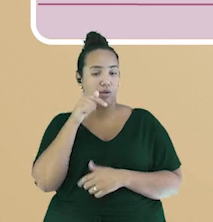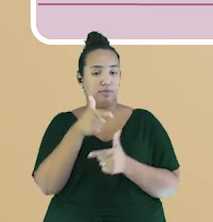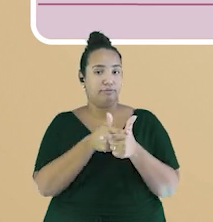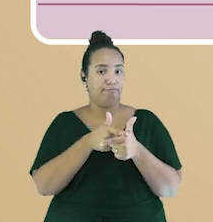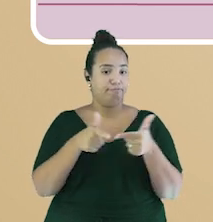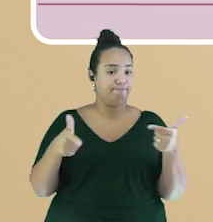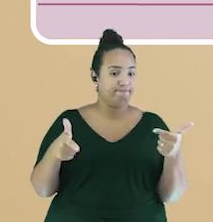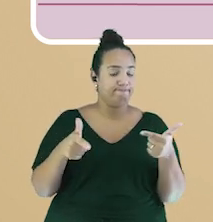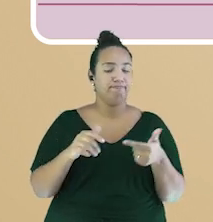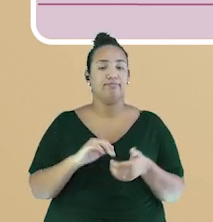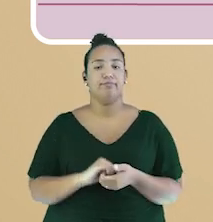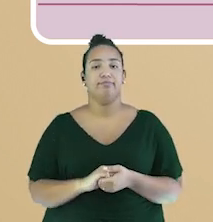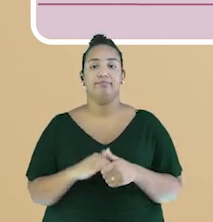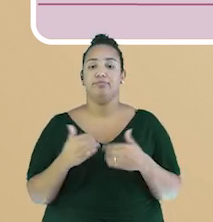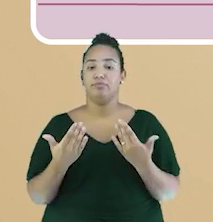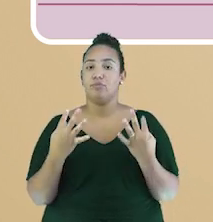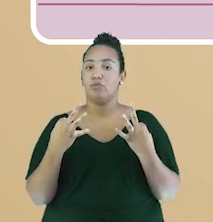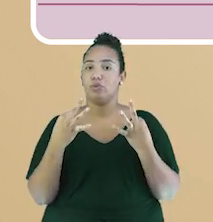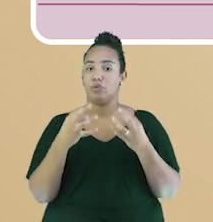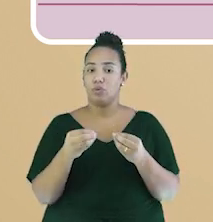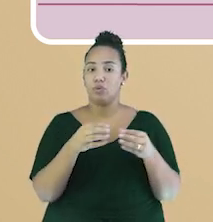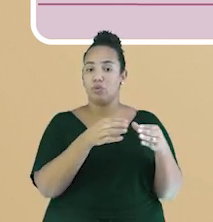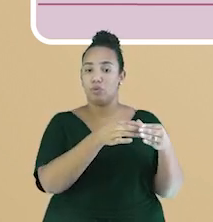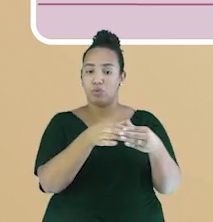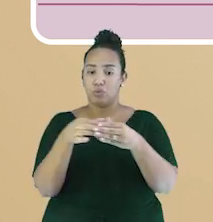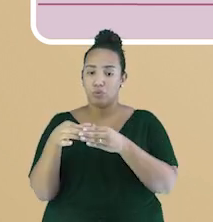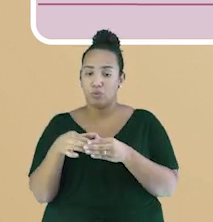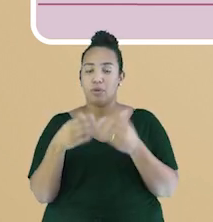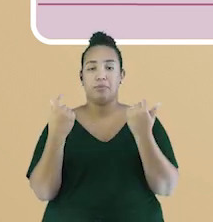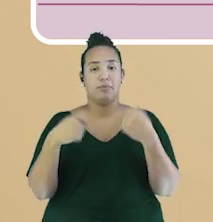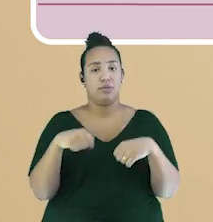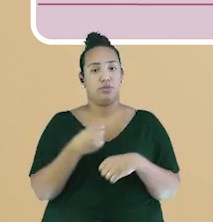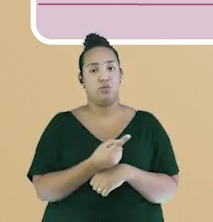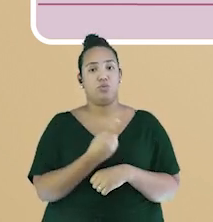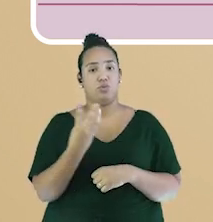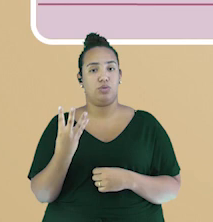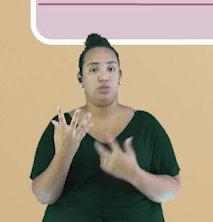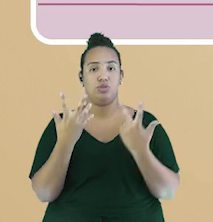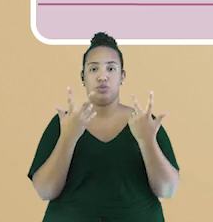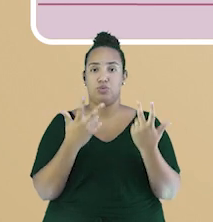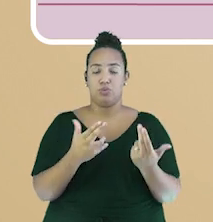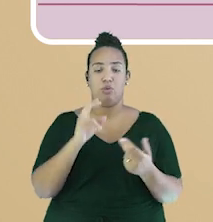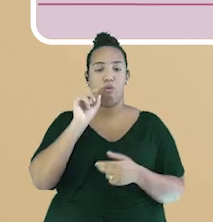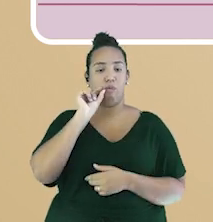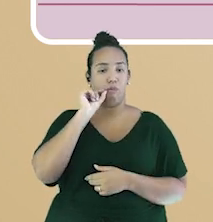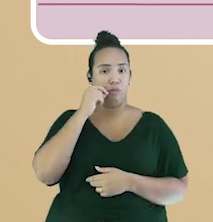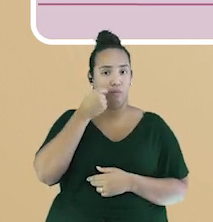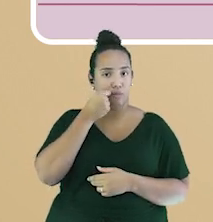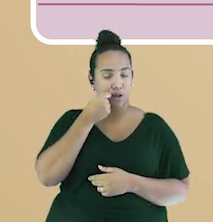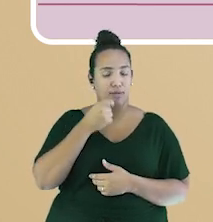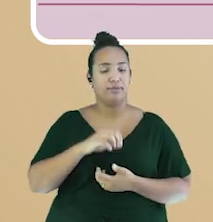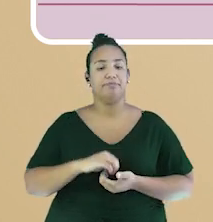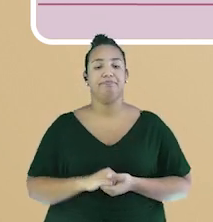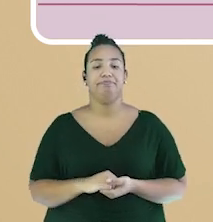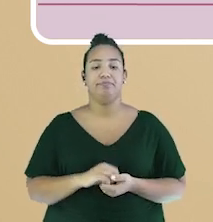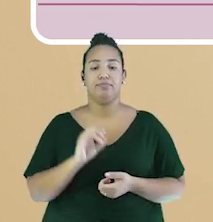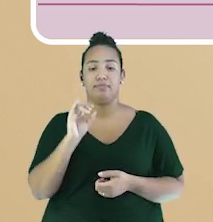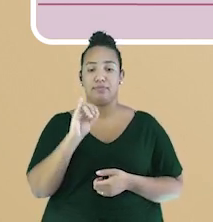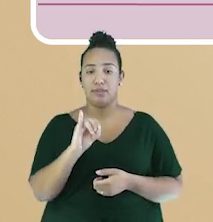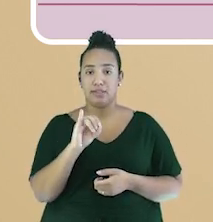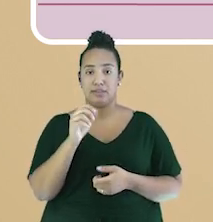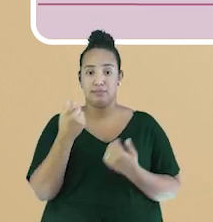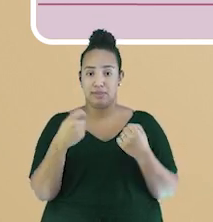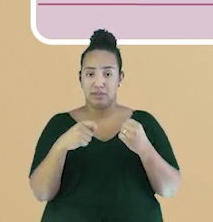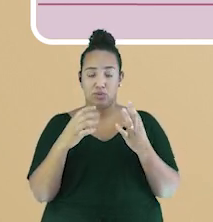Só que todos os grupos devem ter a mesma quantidade de balas e não pode sobrar. Se não pode sobrar